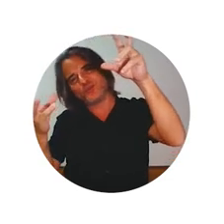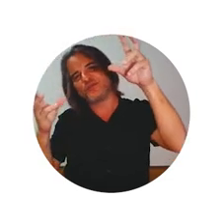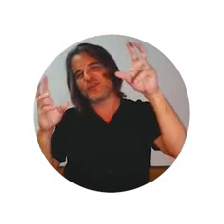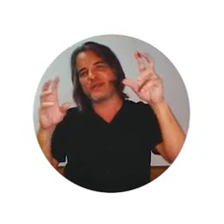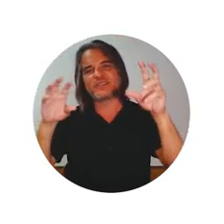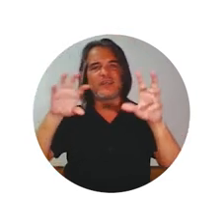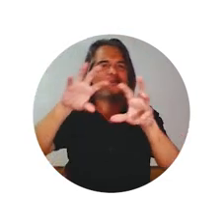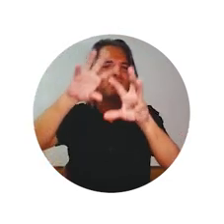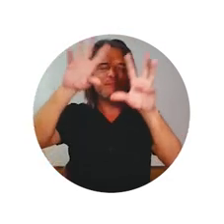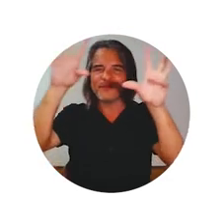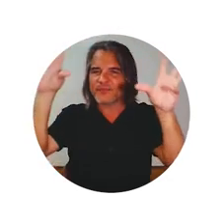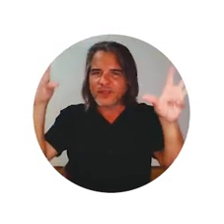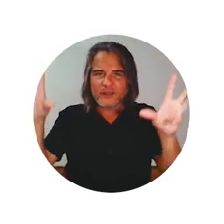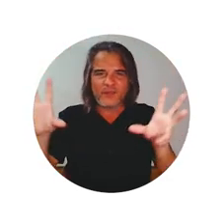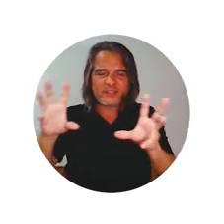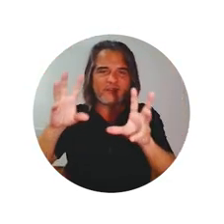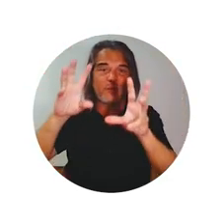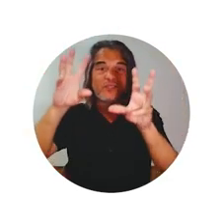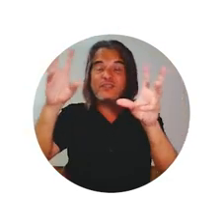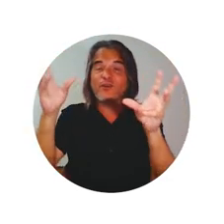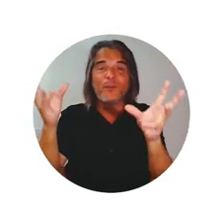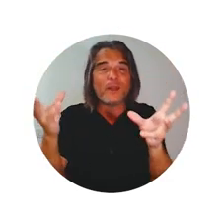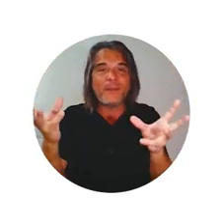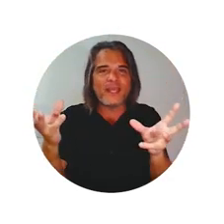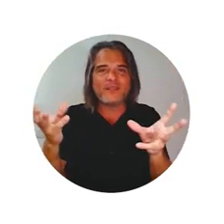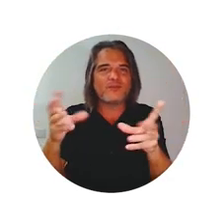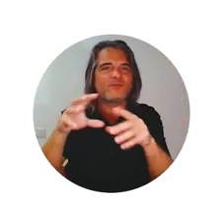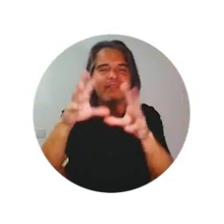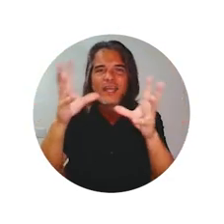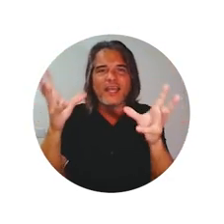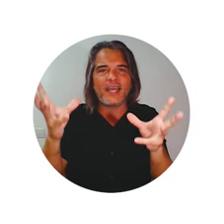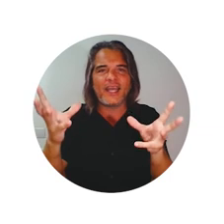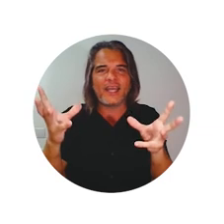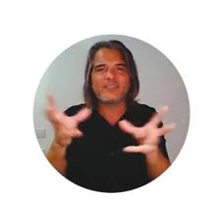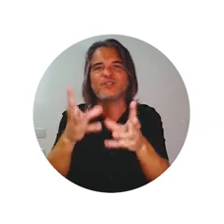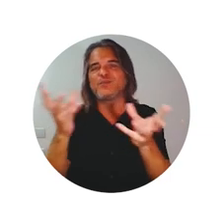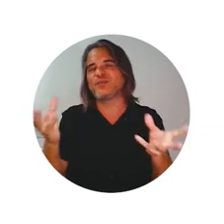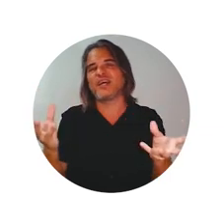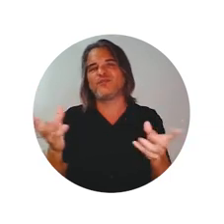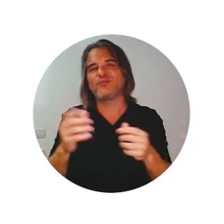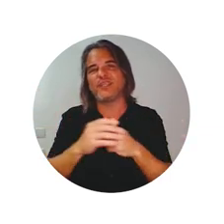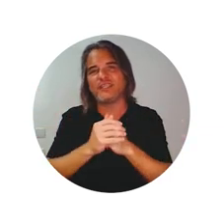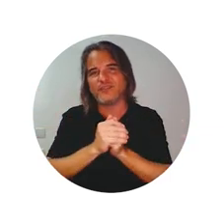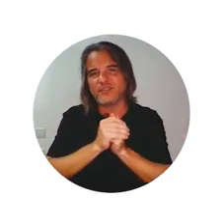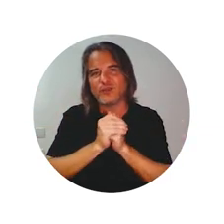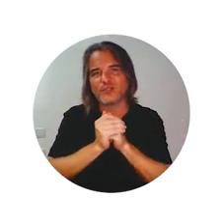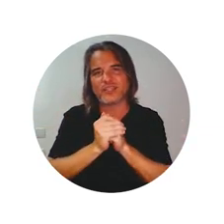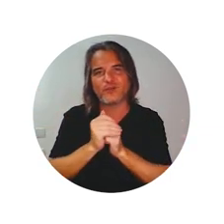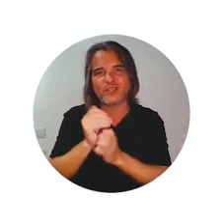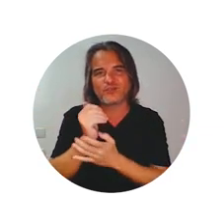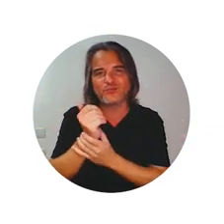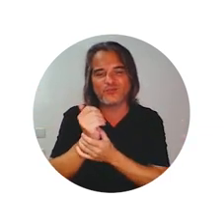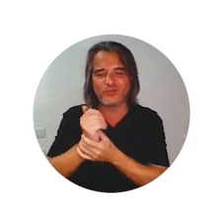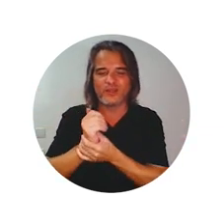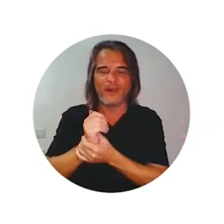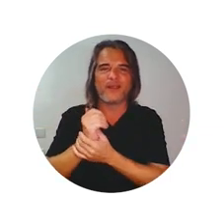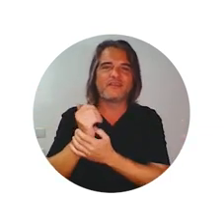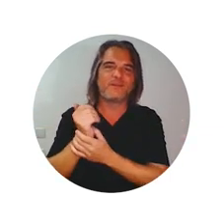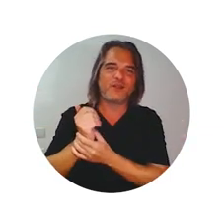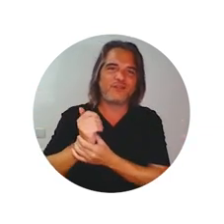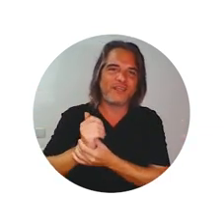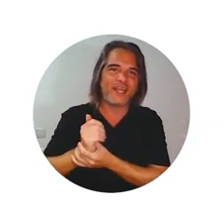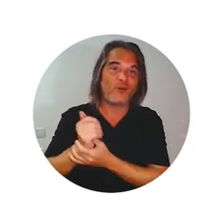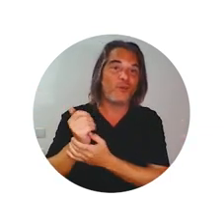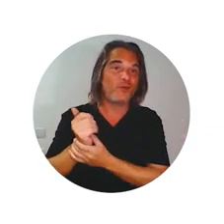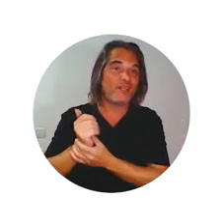outro tipo de informação, essas informações se complementam, esse é o tipo de gráfico que, se você gostar do assunto,